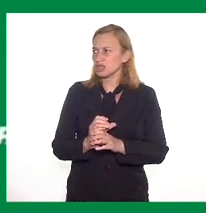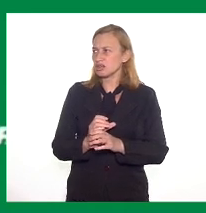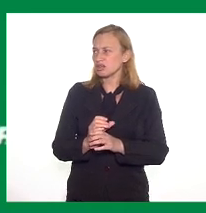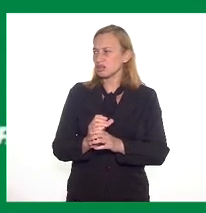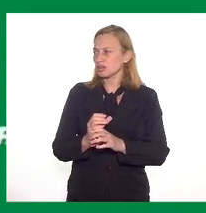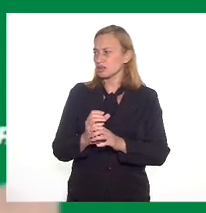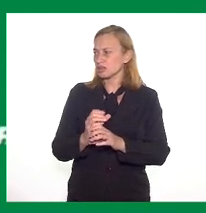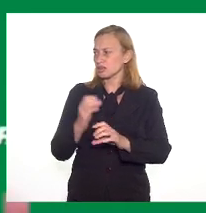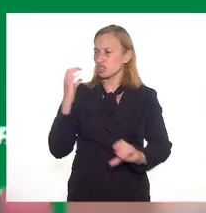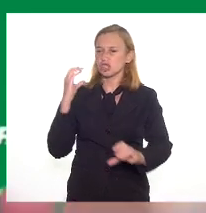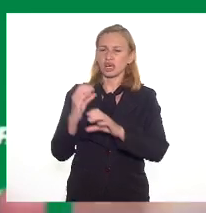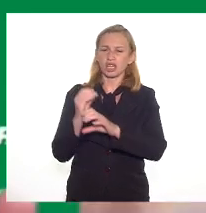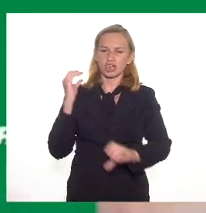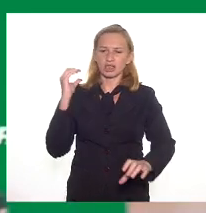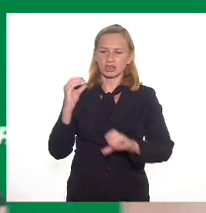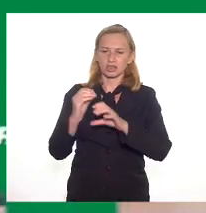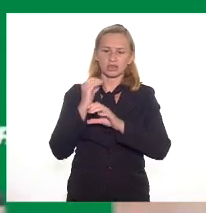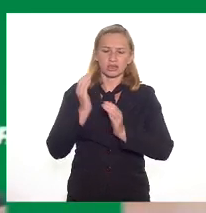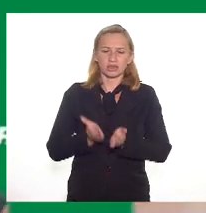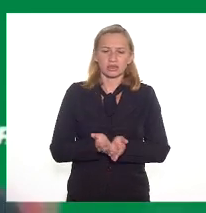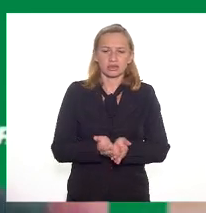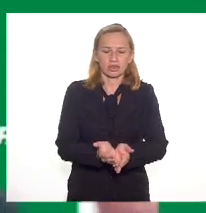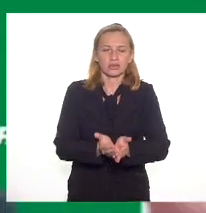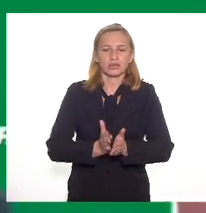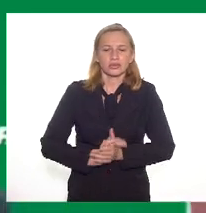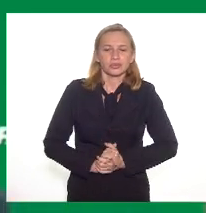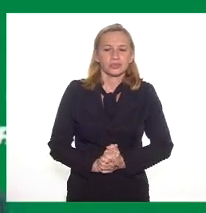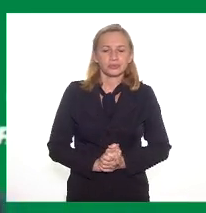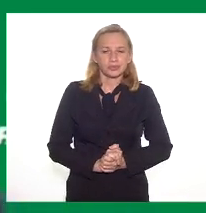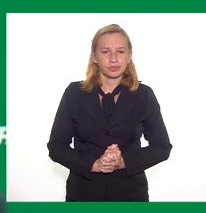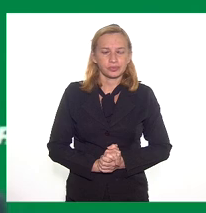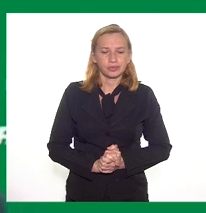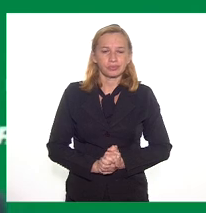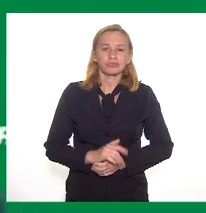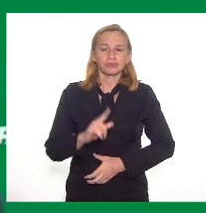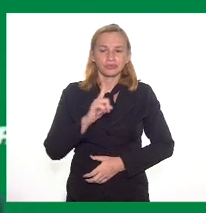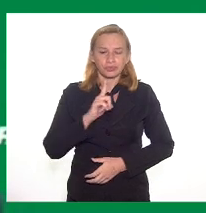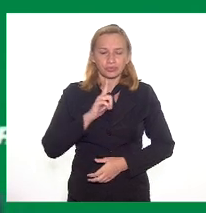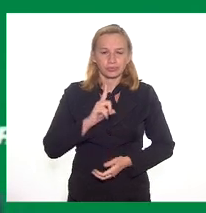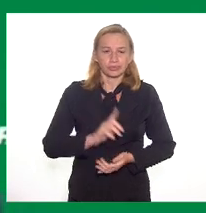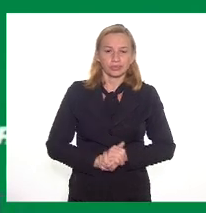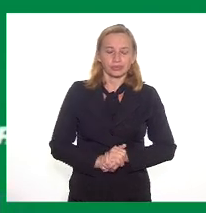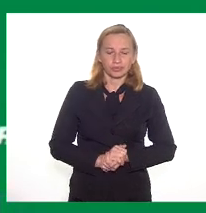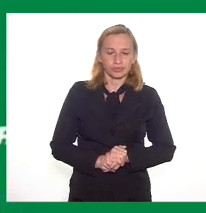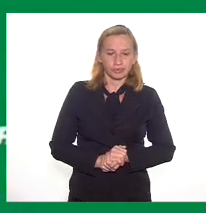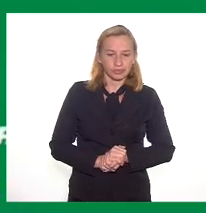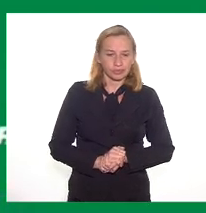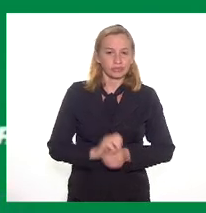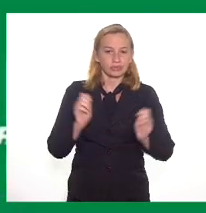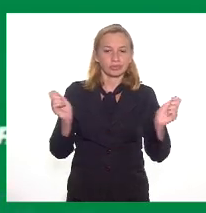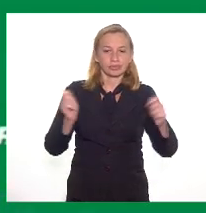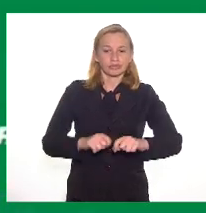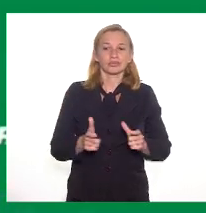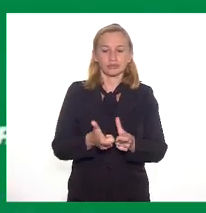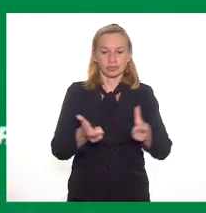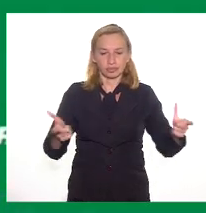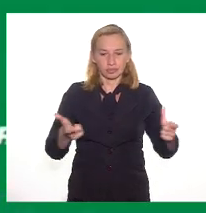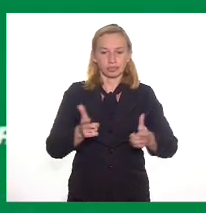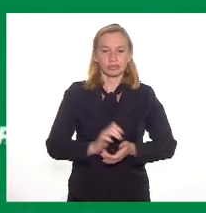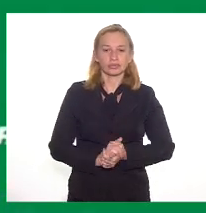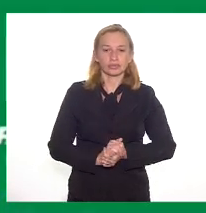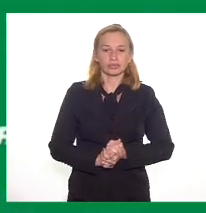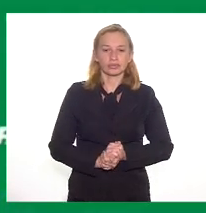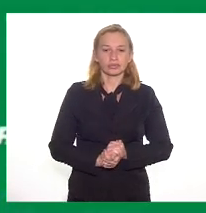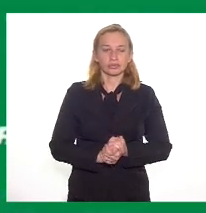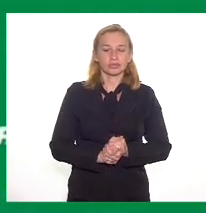né, 75% da frota. E a gente tem ainda, né, um potencial grande para a